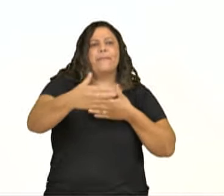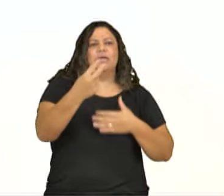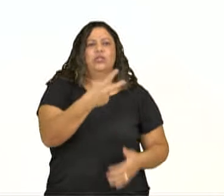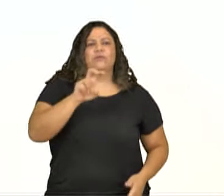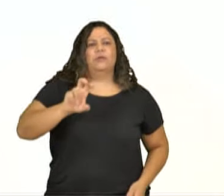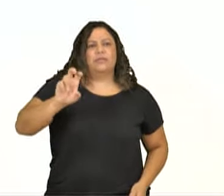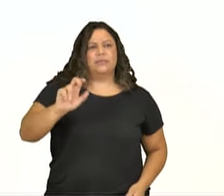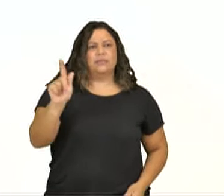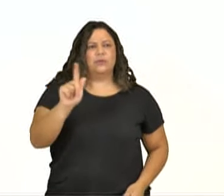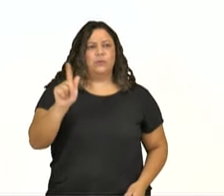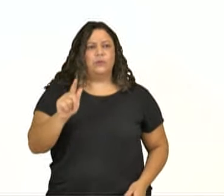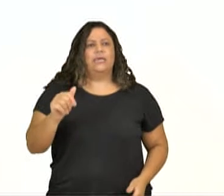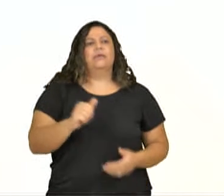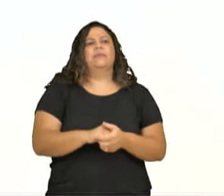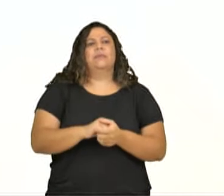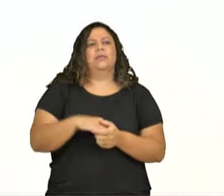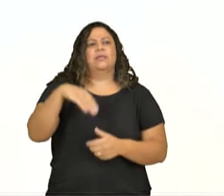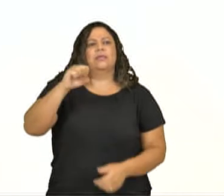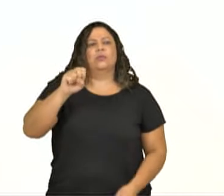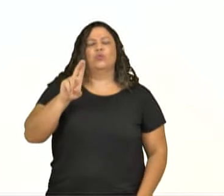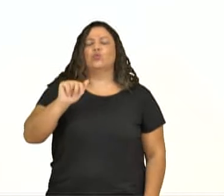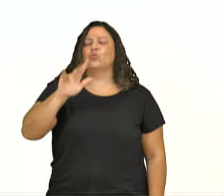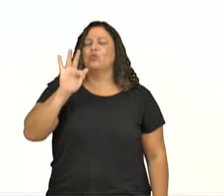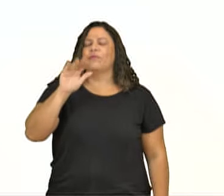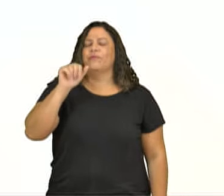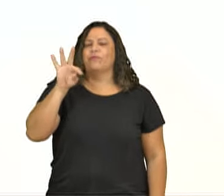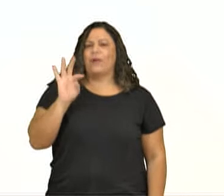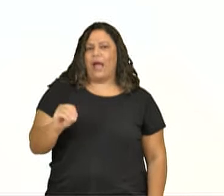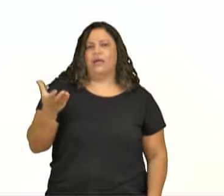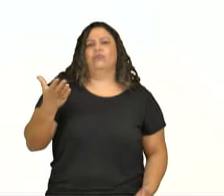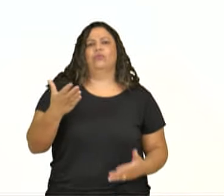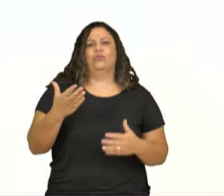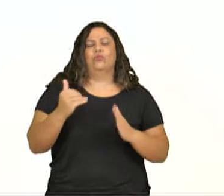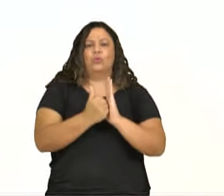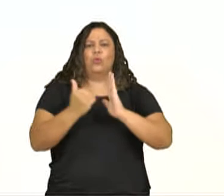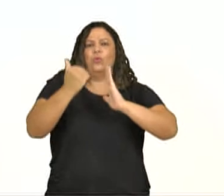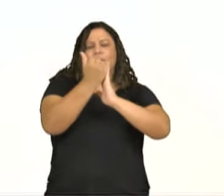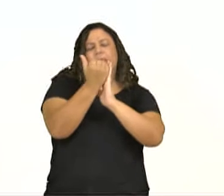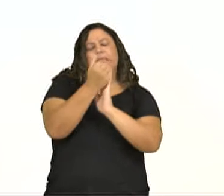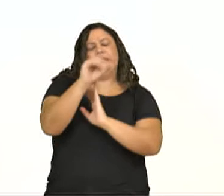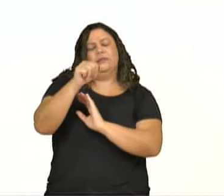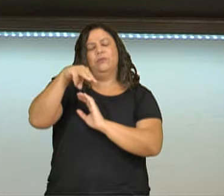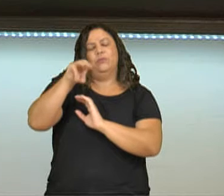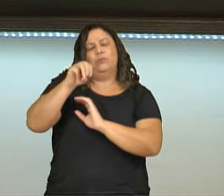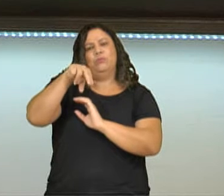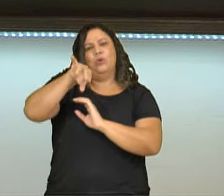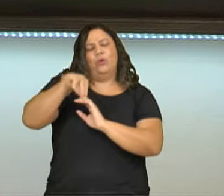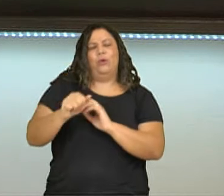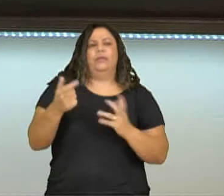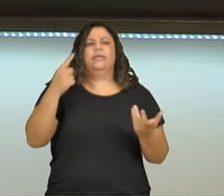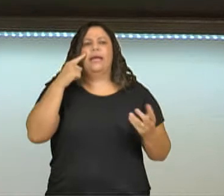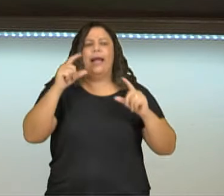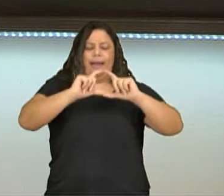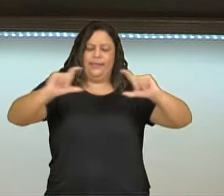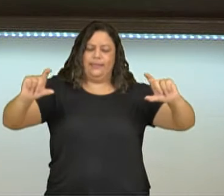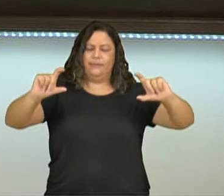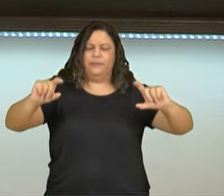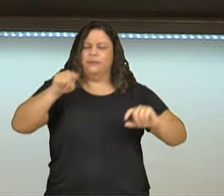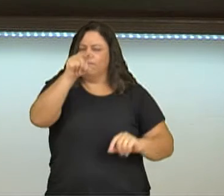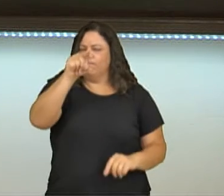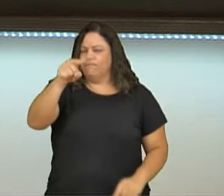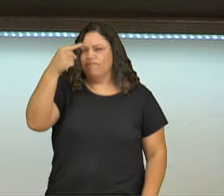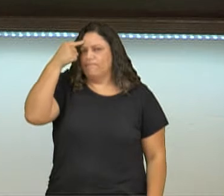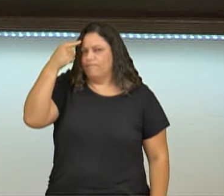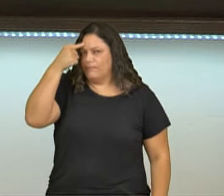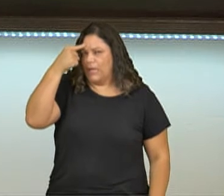de sulfato de cobre 2, com excesso de amônia. Aqui tem as massas molares, agora é com vocês. Pare para